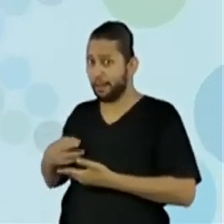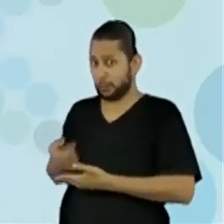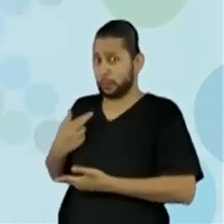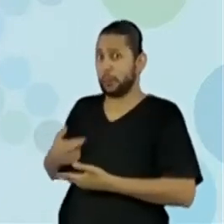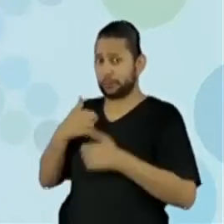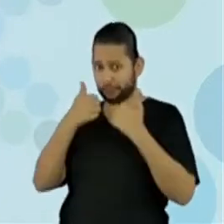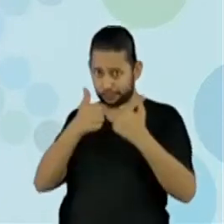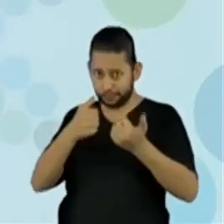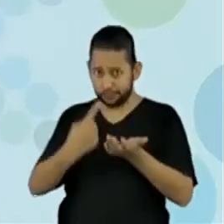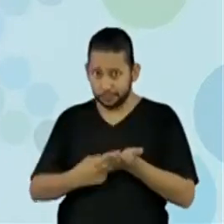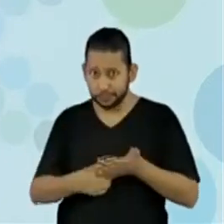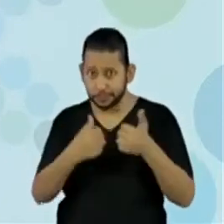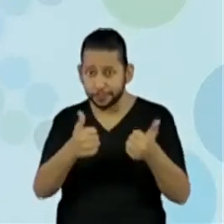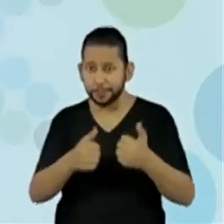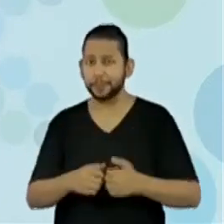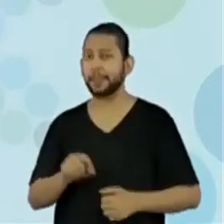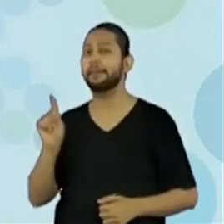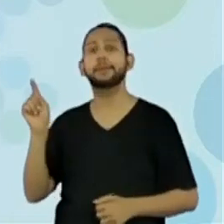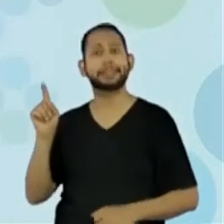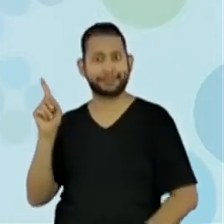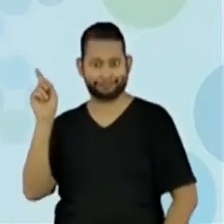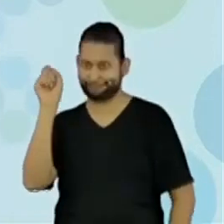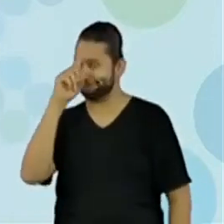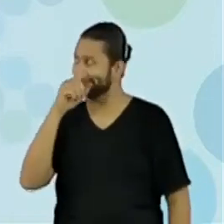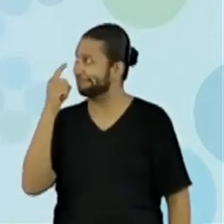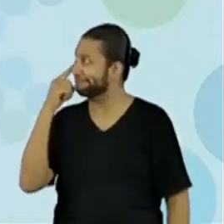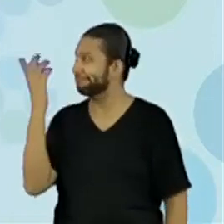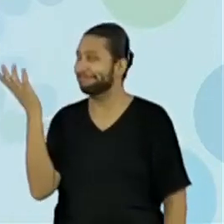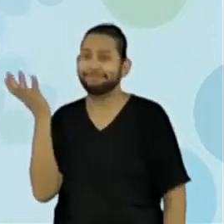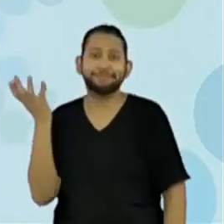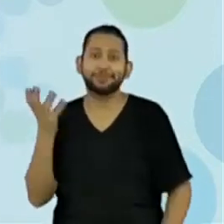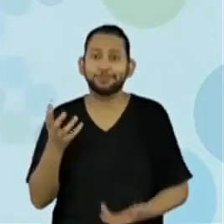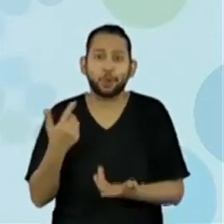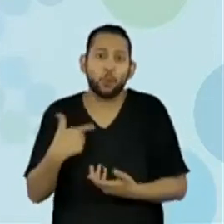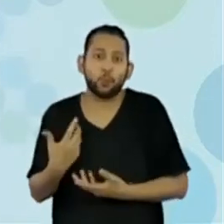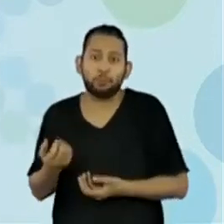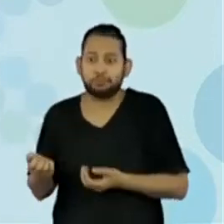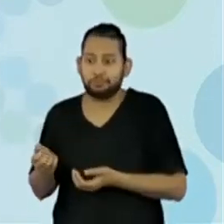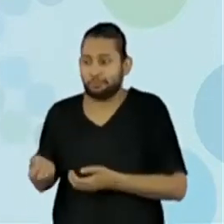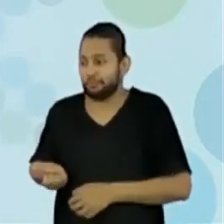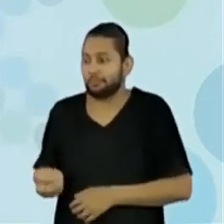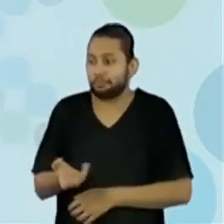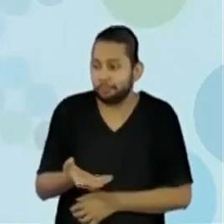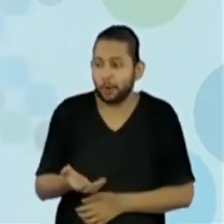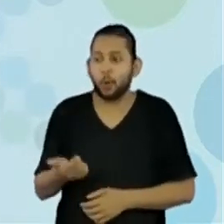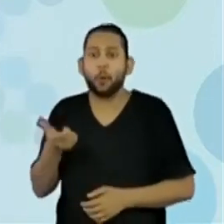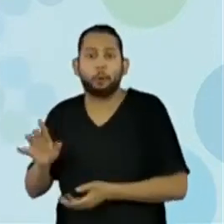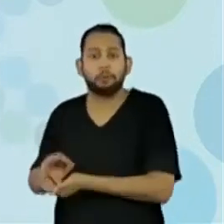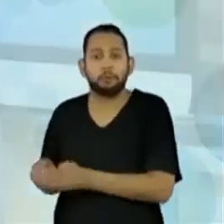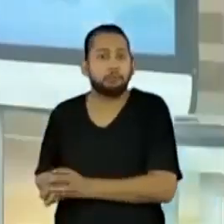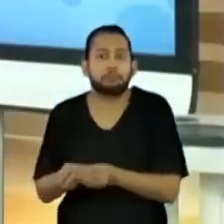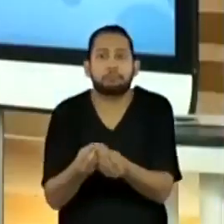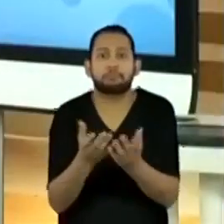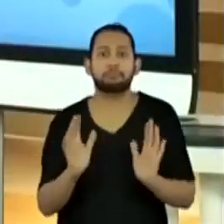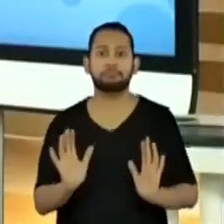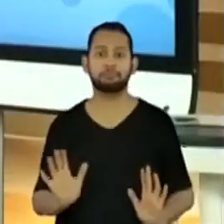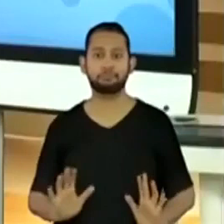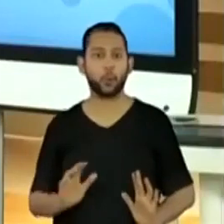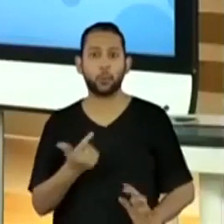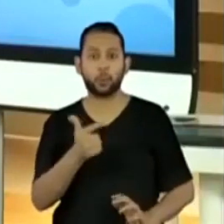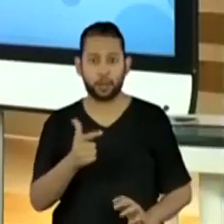Então, essa aqui está um pouco mais difícil, né? Porque eu não tenho nada para mostrar ela. Mas vamos lá. Desse lado de